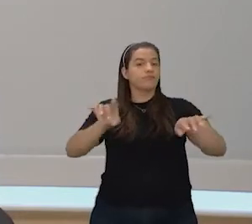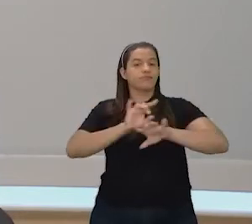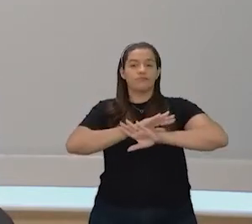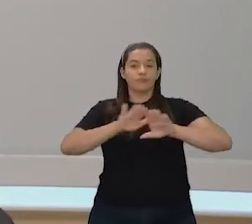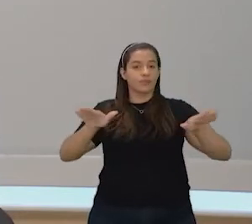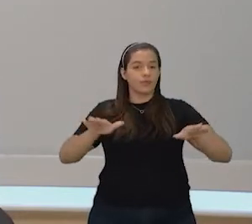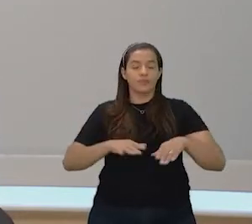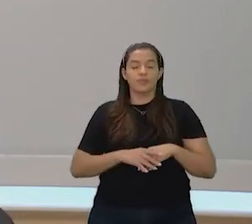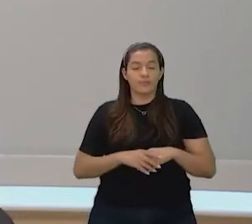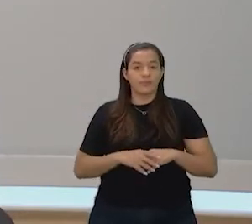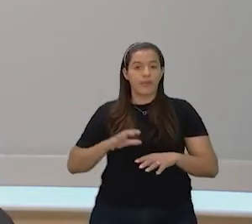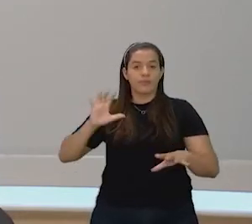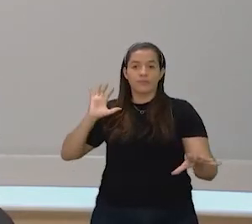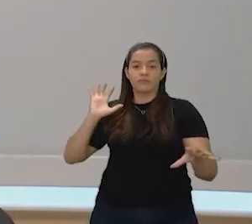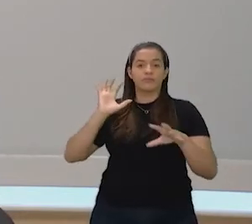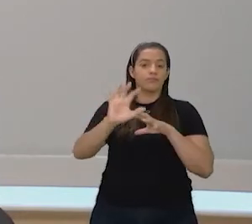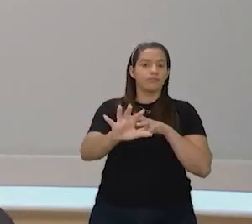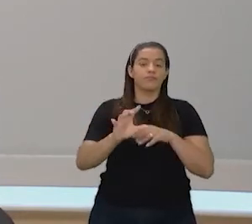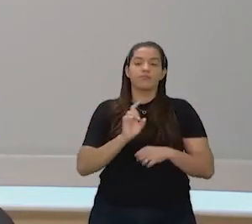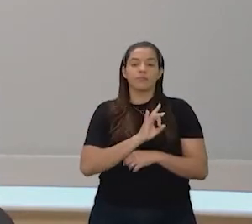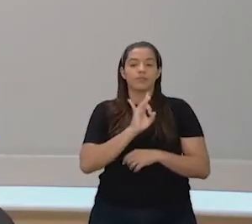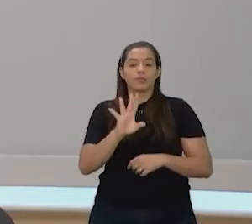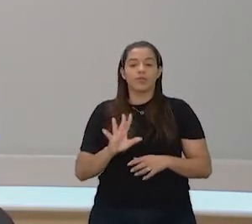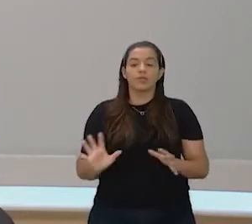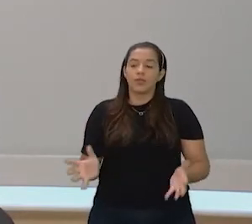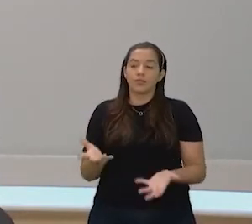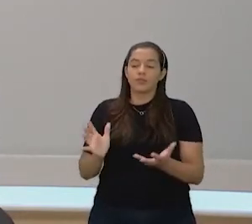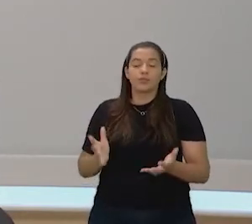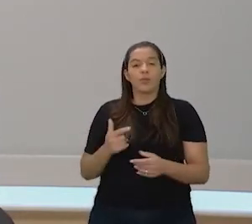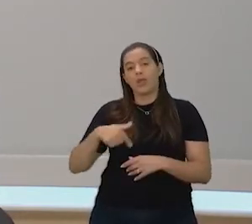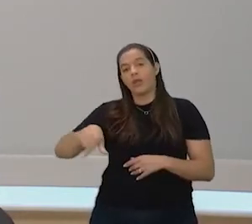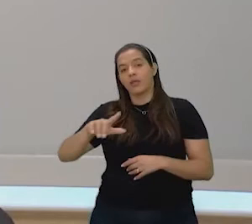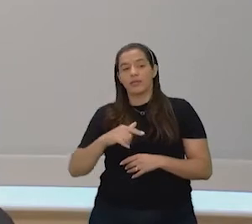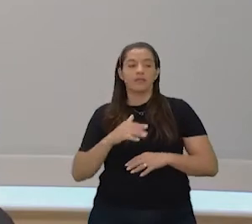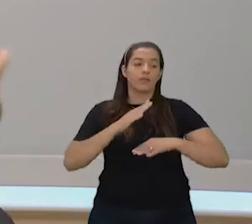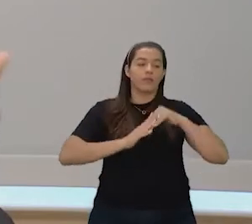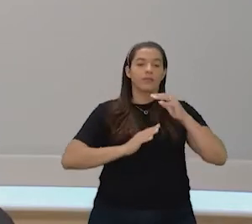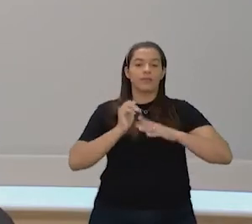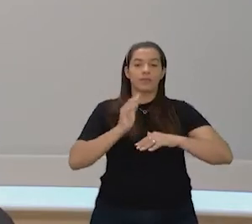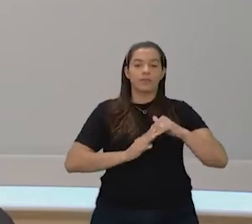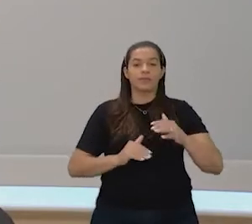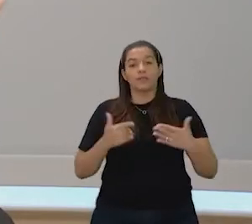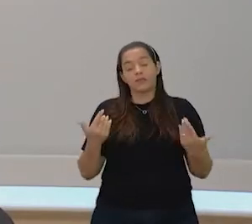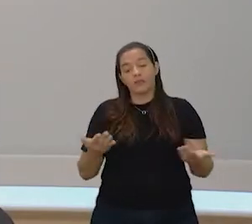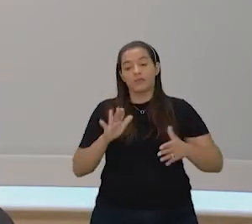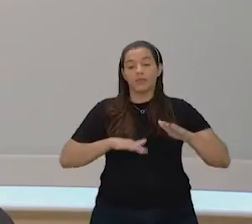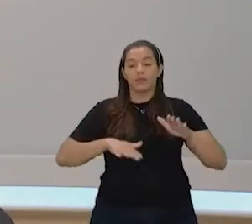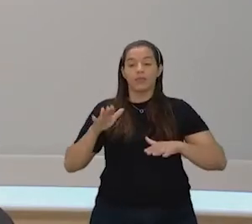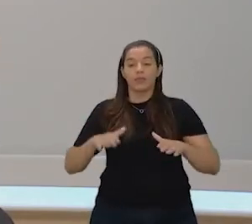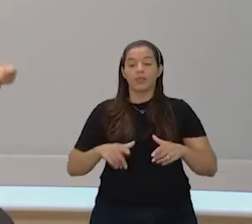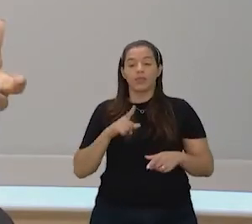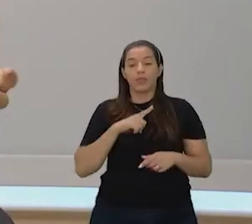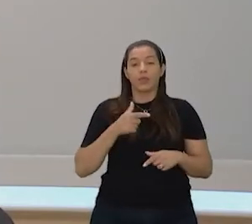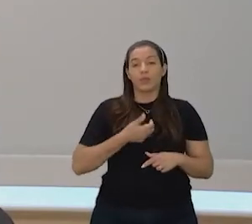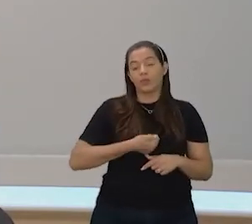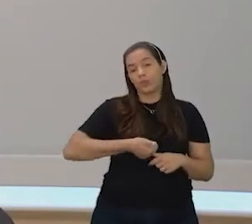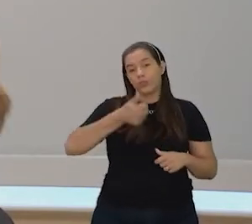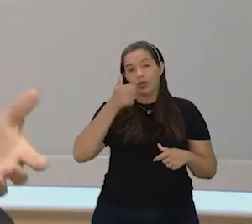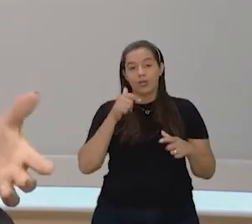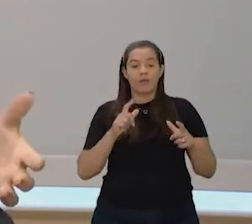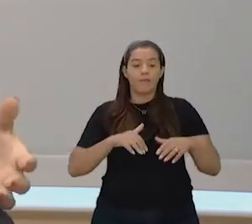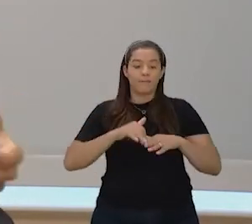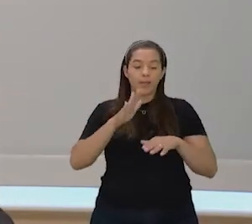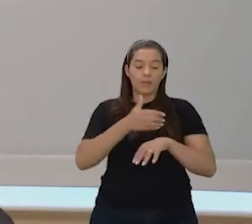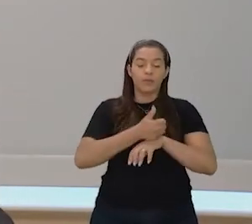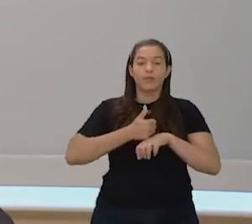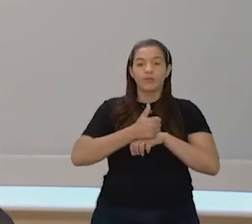fica, você estimula suas habilidades ali, né? Exato. Deveria ter um lugar mais apropriado, uma quadra mais profissional e tudo